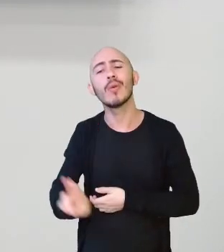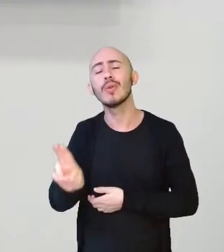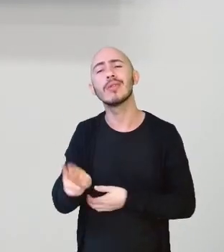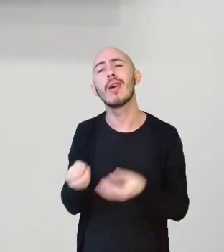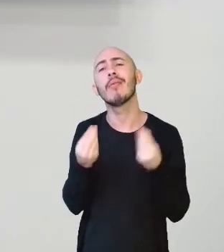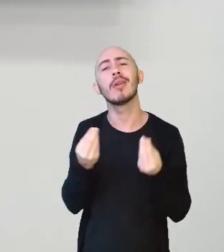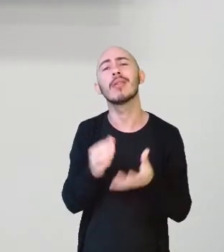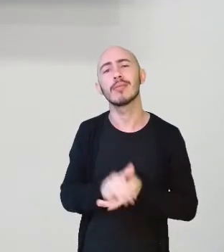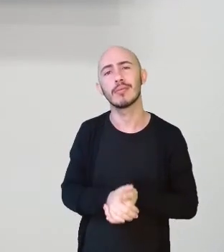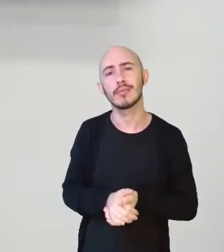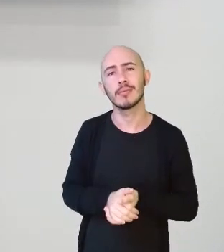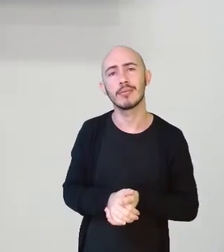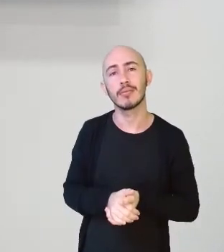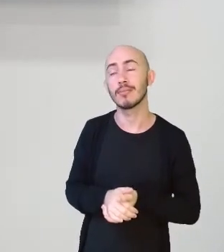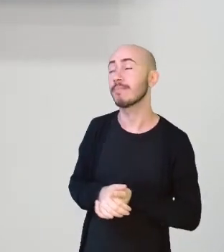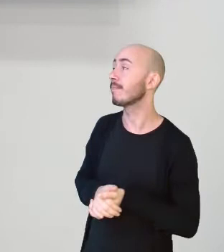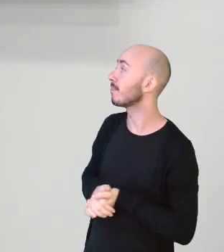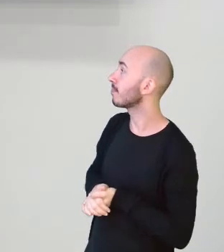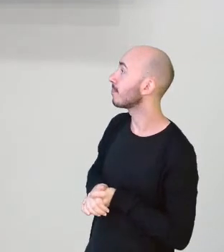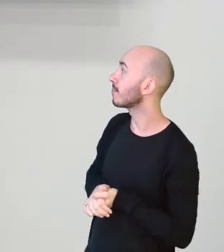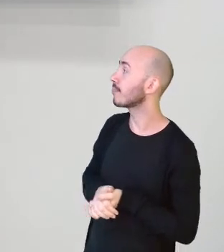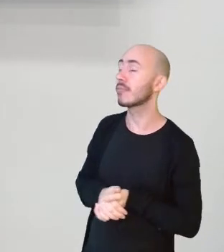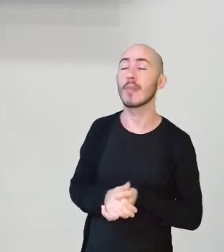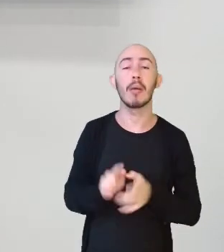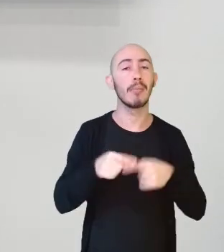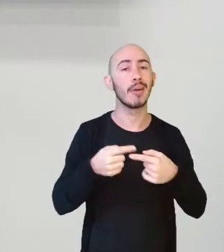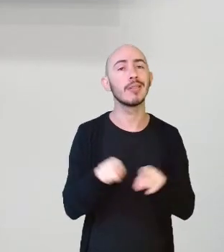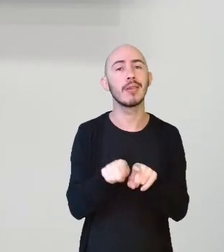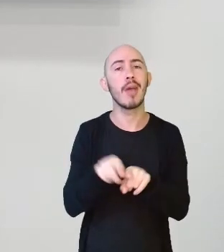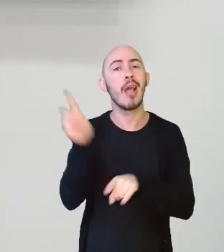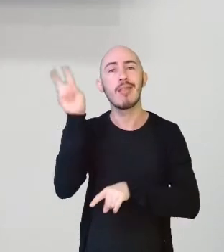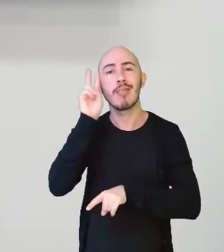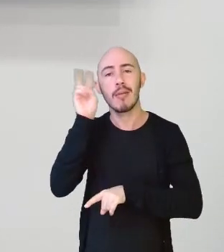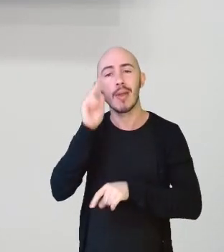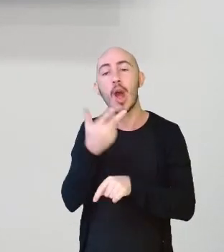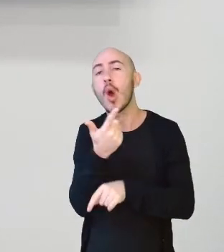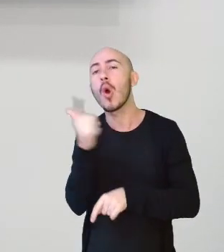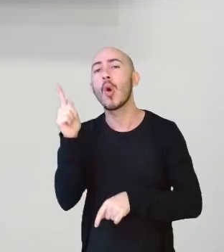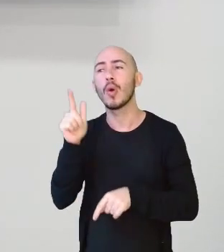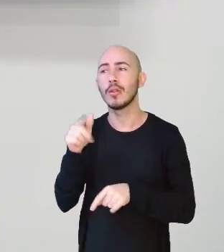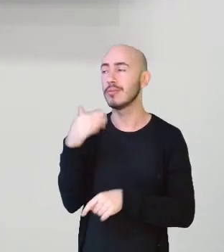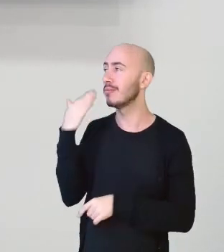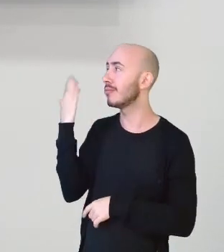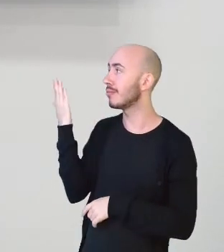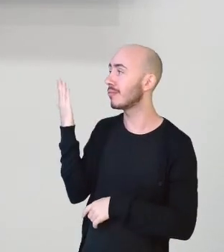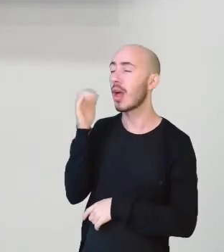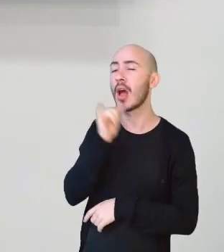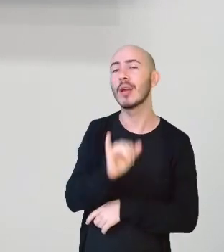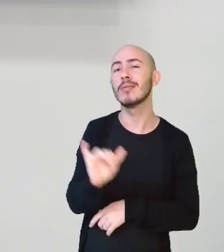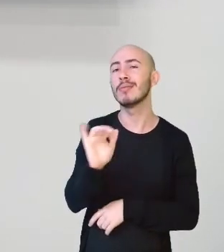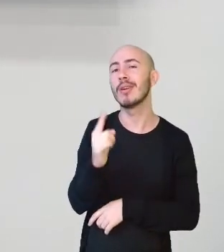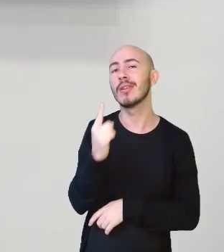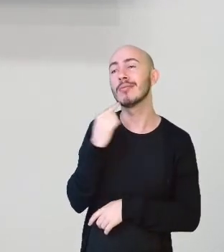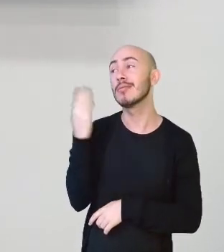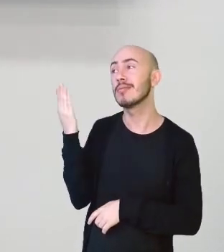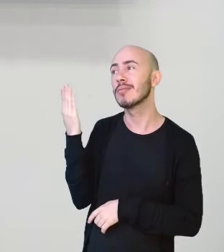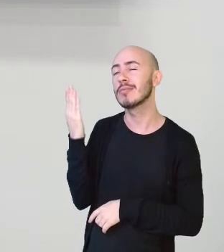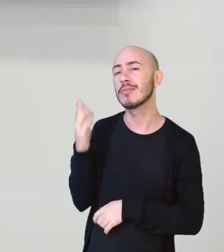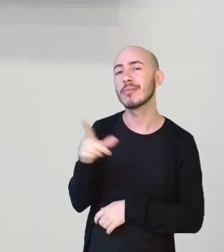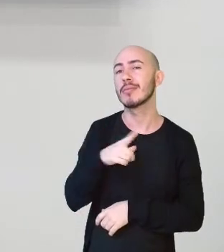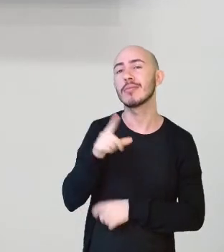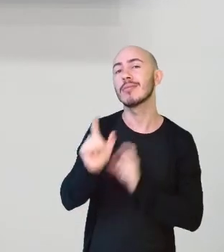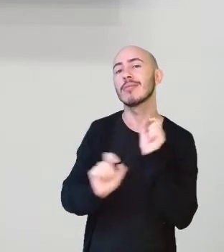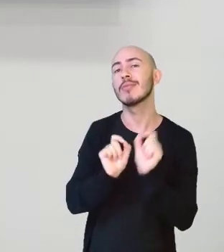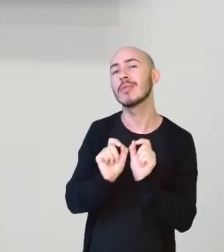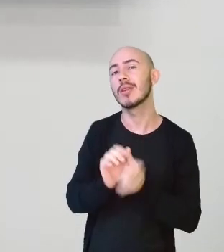algumas imagens, mas a gente pode lembrar também de outras coisas, não é? Nessa imagem aí, o que a gente pode observar? O que é que esse homem